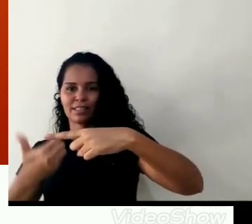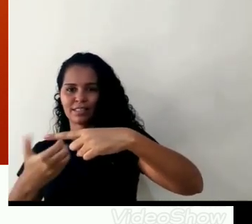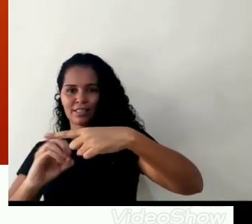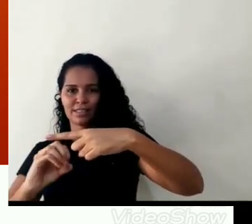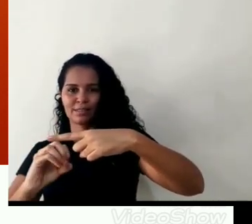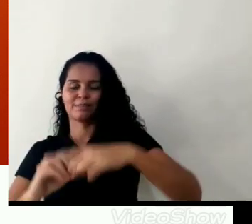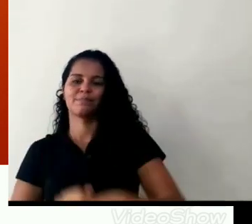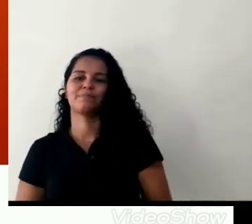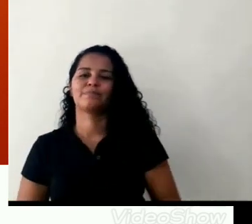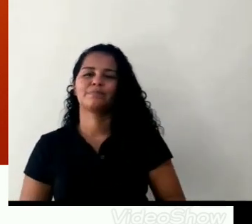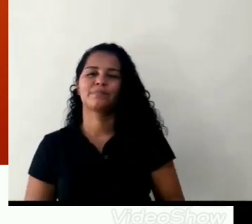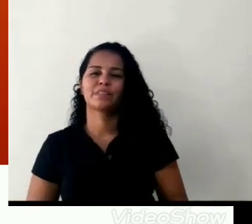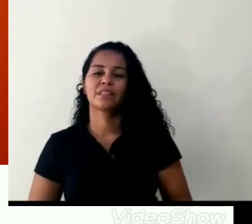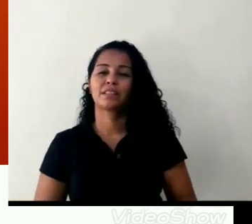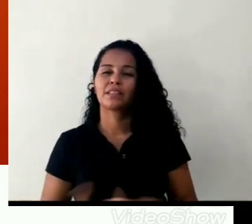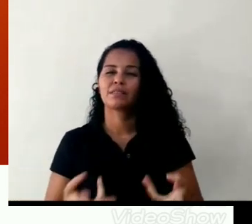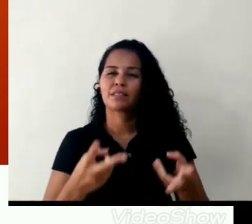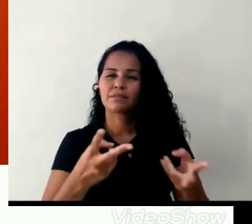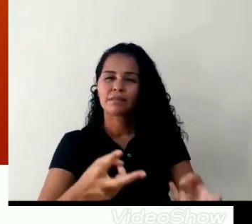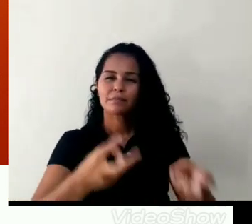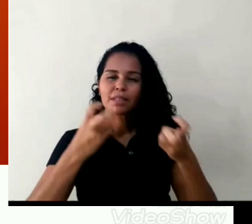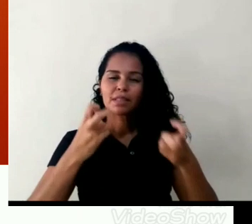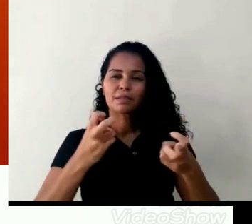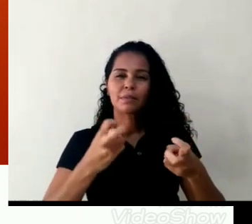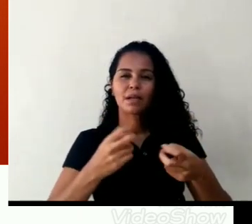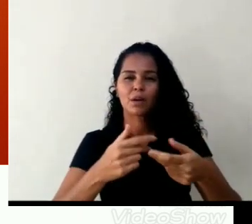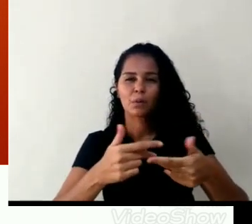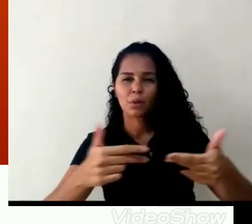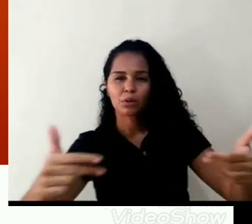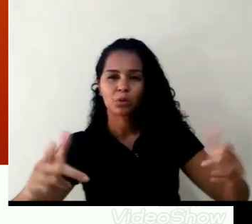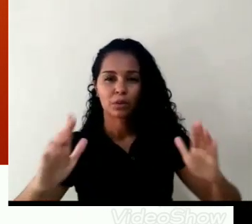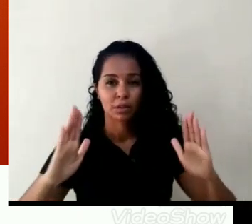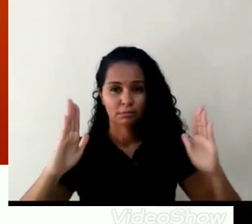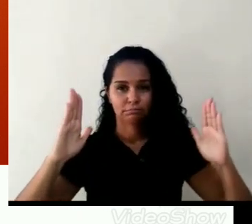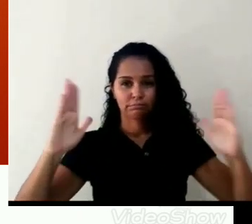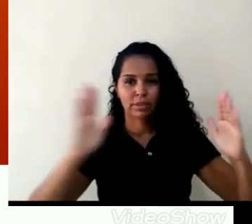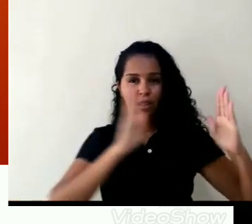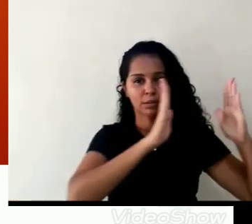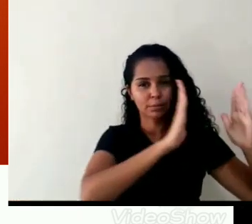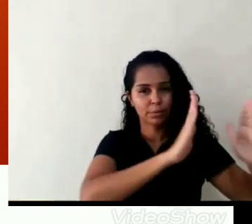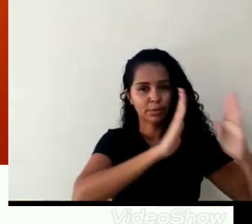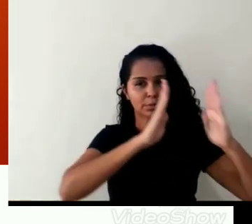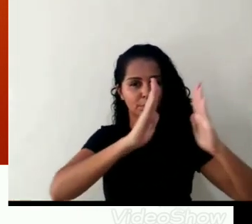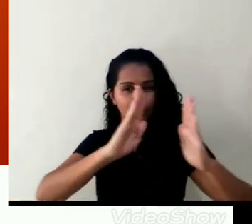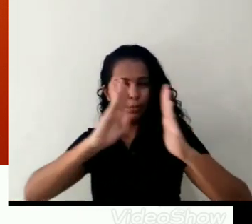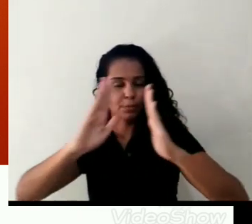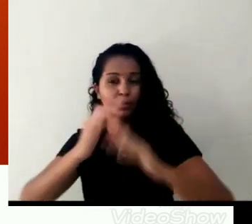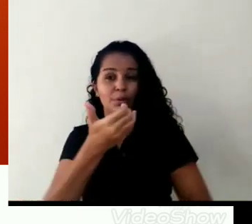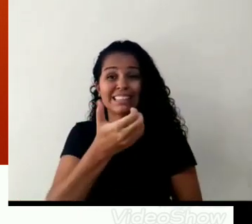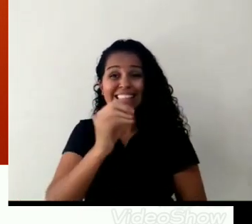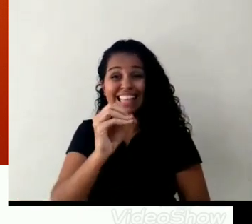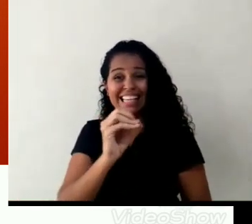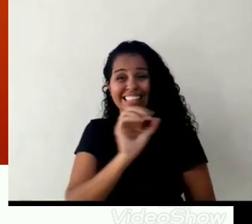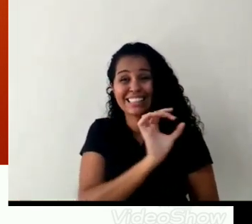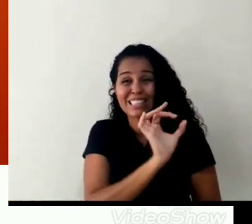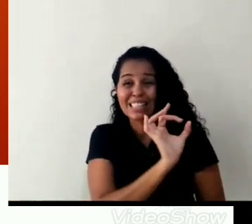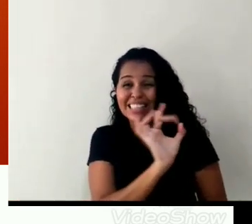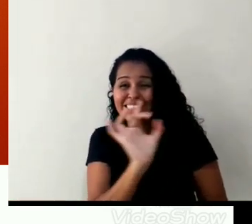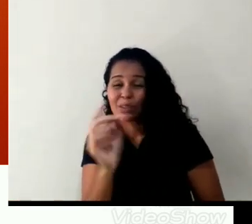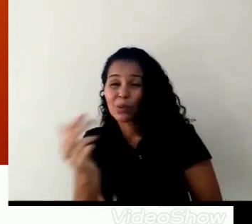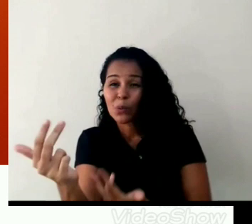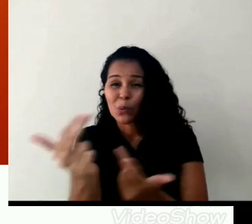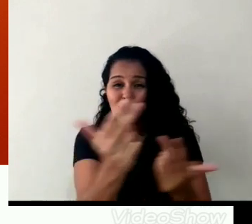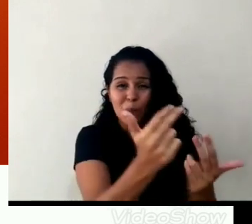inteiro, dividi em 10 partes iguais e peguei para mim as 10 partes. Portanto, eu fiquei